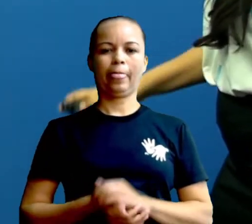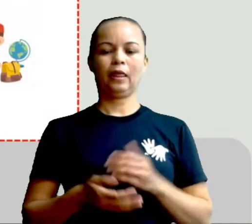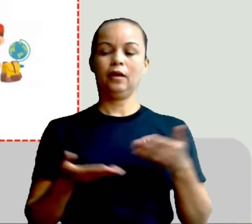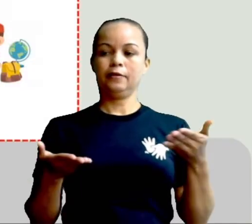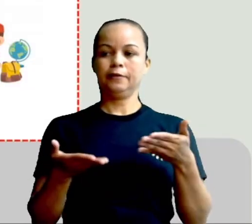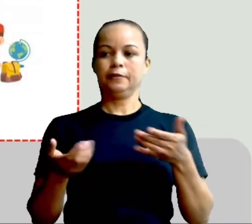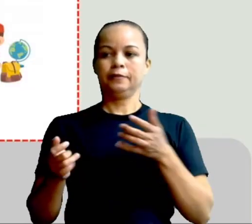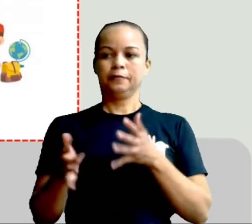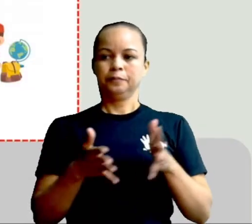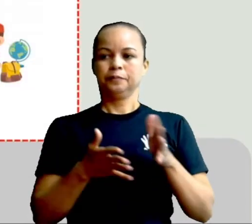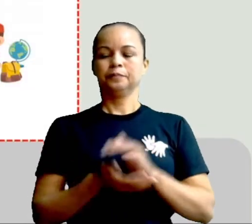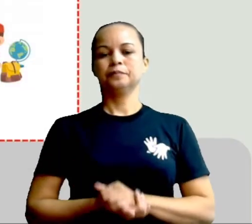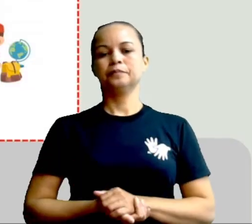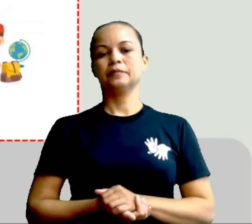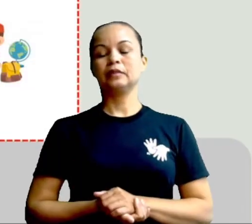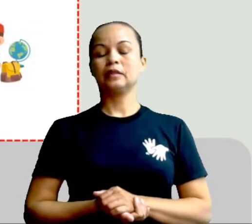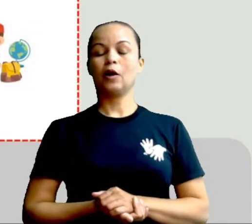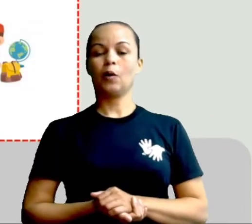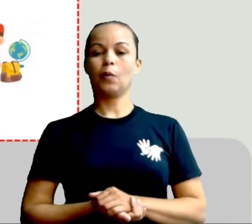Então vamos lá.